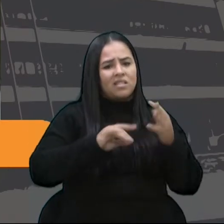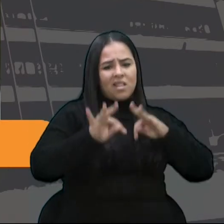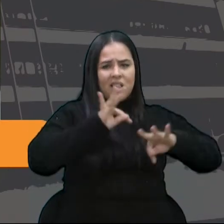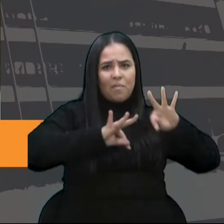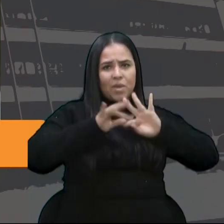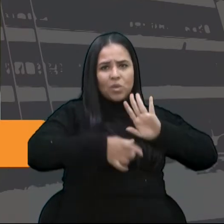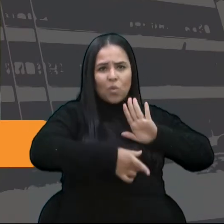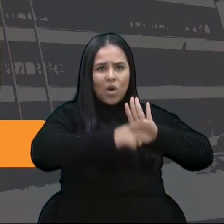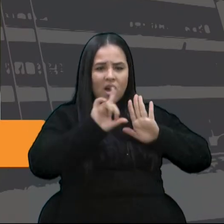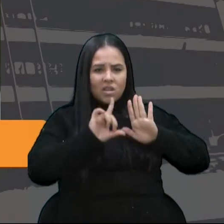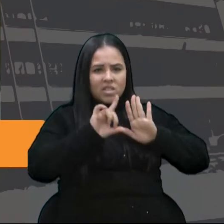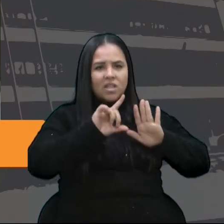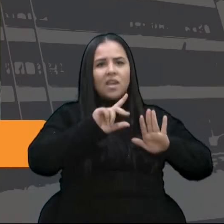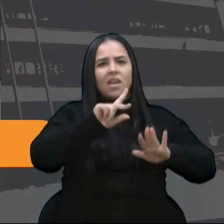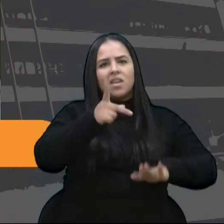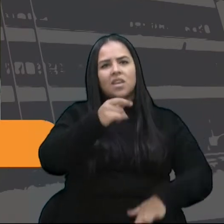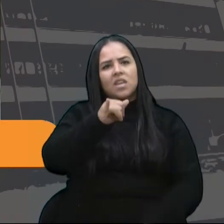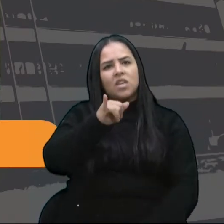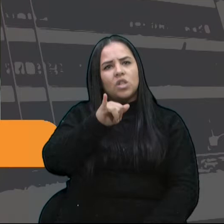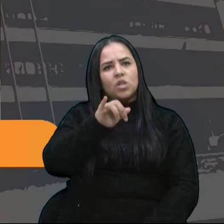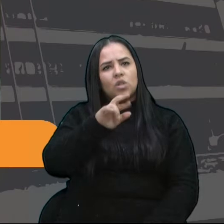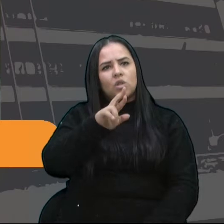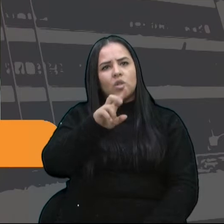A hidroxicloroquina,